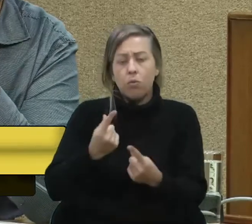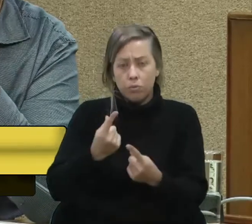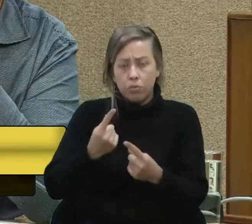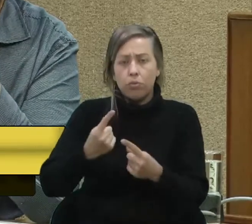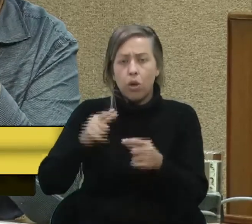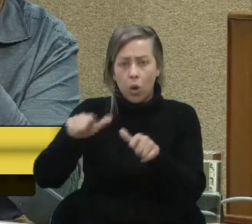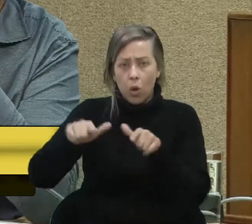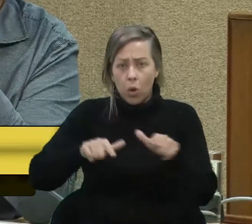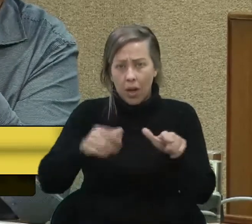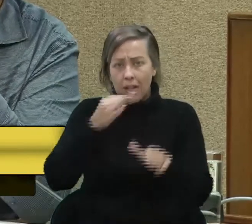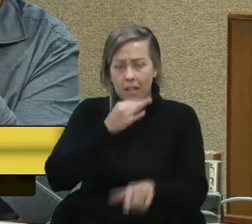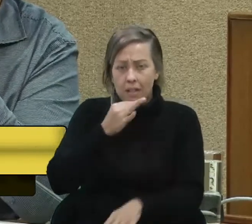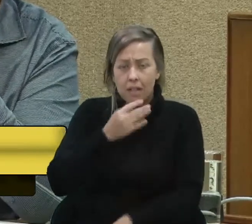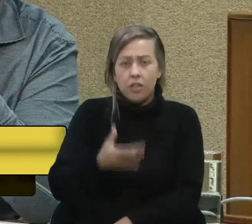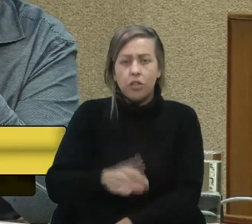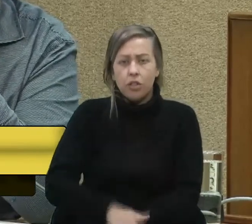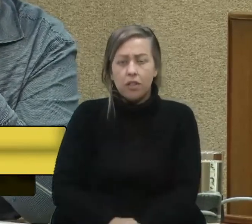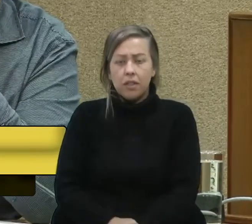senhor relatou aí,